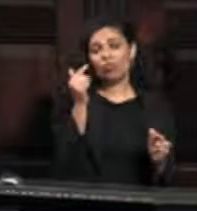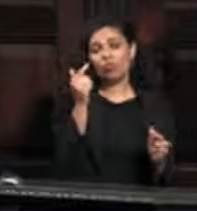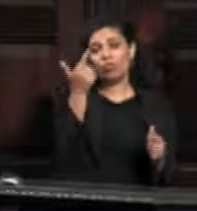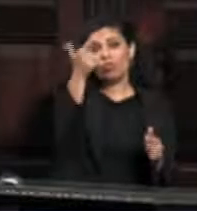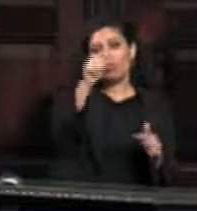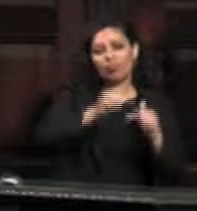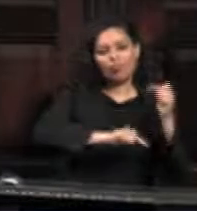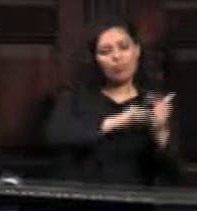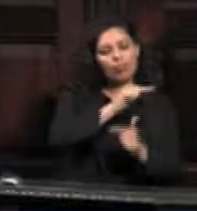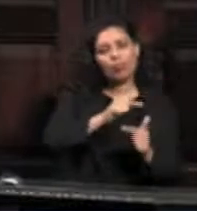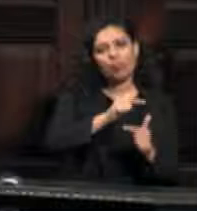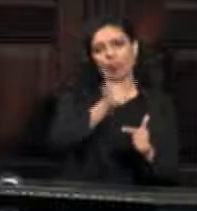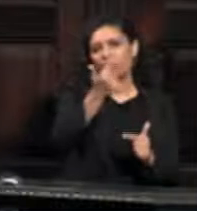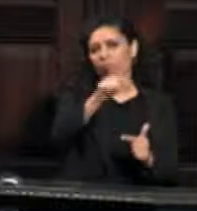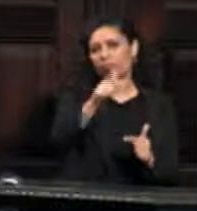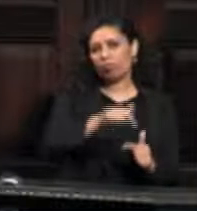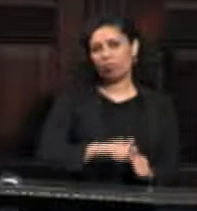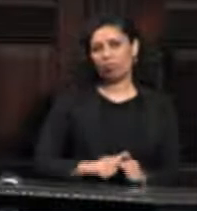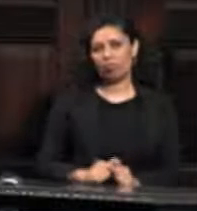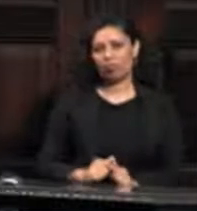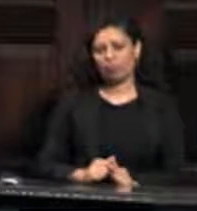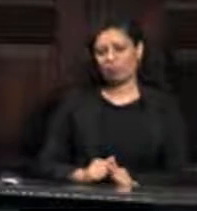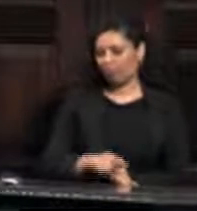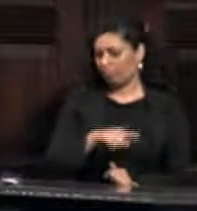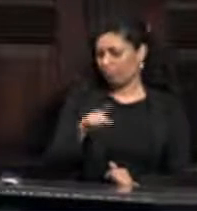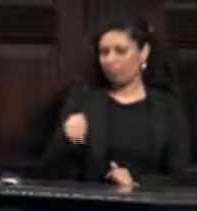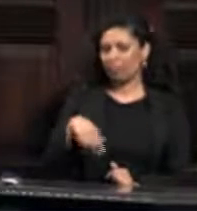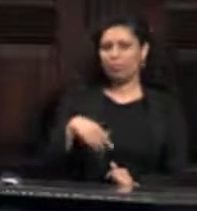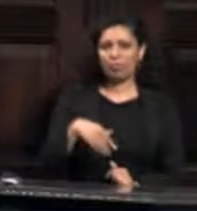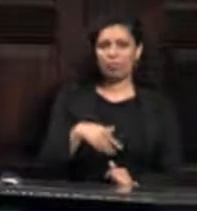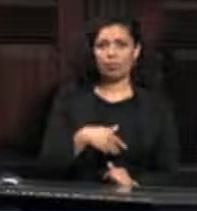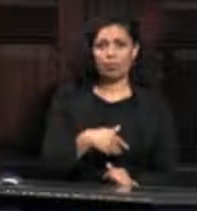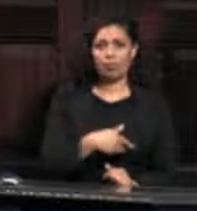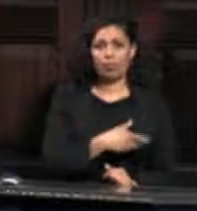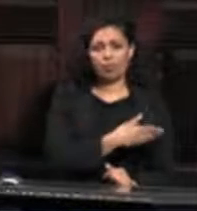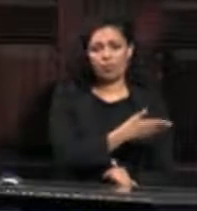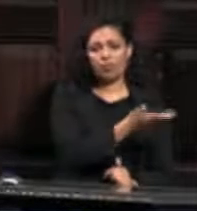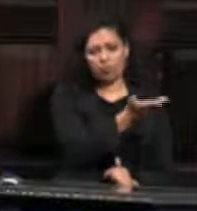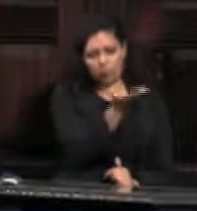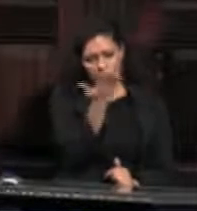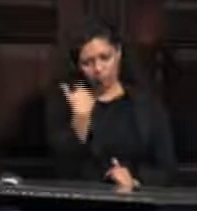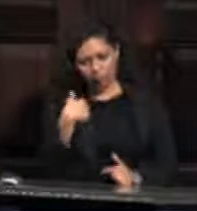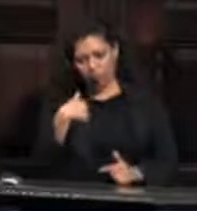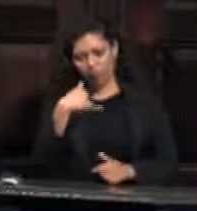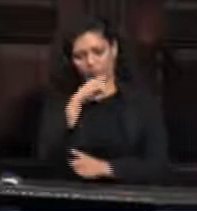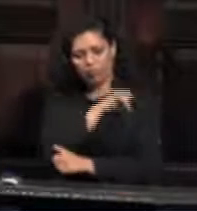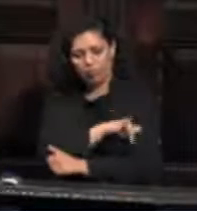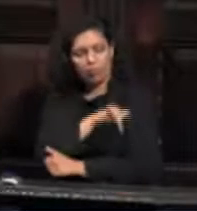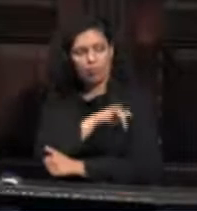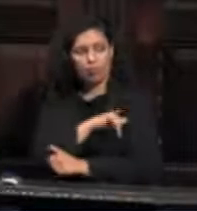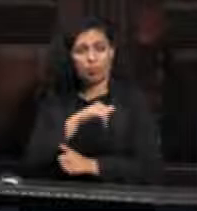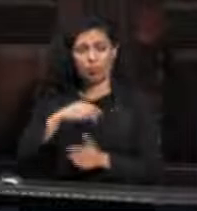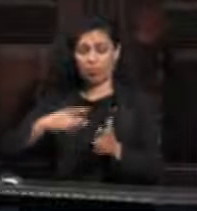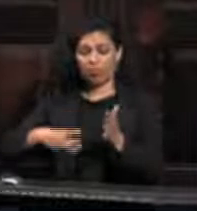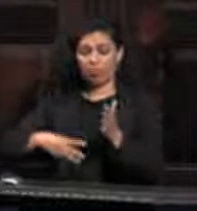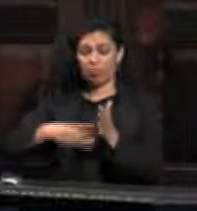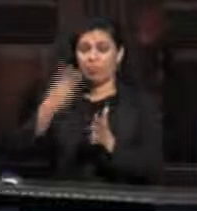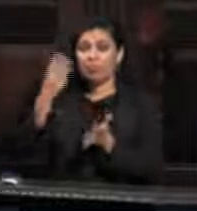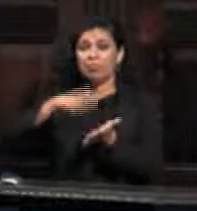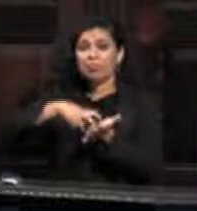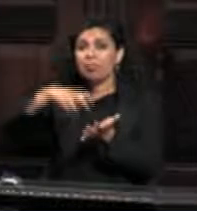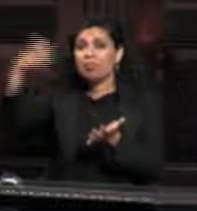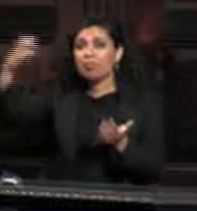do que trabalhar, e saem da serra, chegam aqui no Rio às 3 horas da